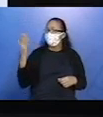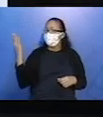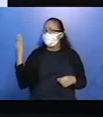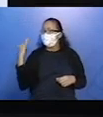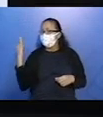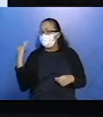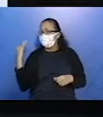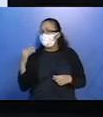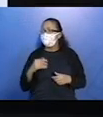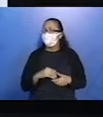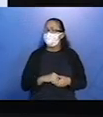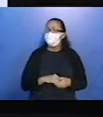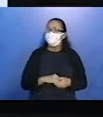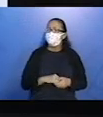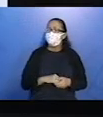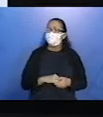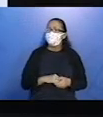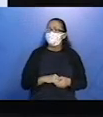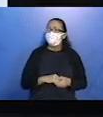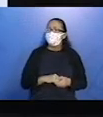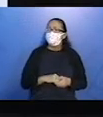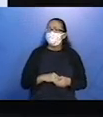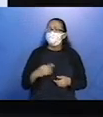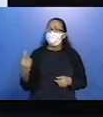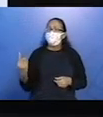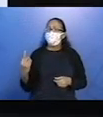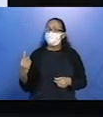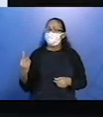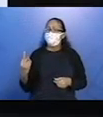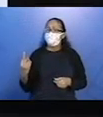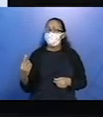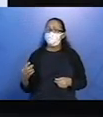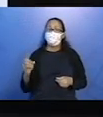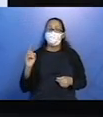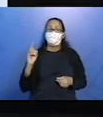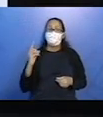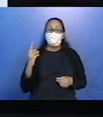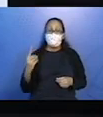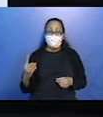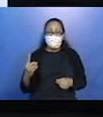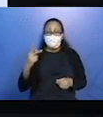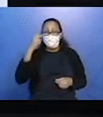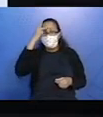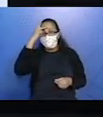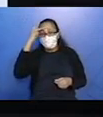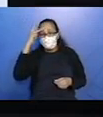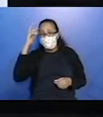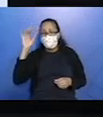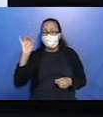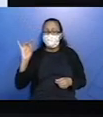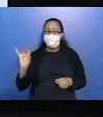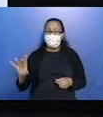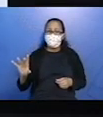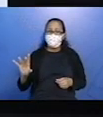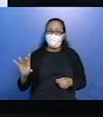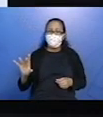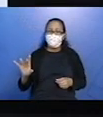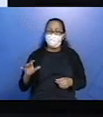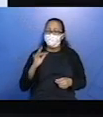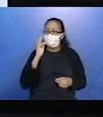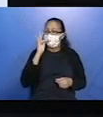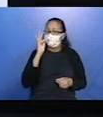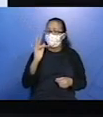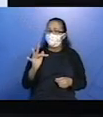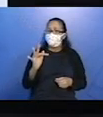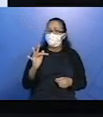o U, que se refere, olha lá, singular, uma pessoa só. Olha o Uzinho final aqui, ó. No